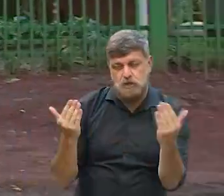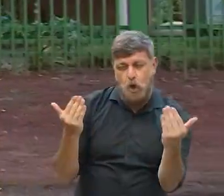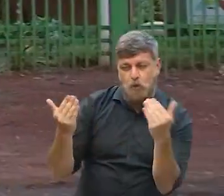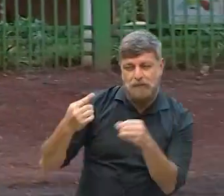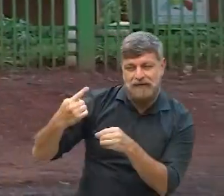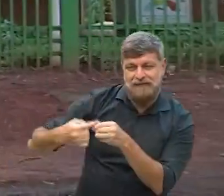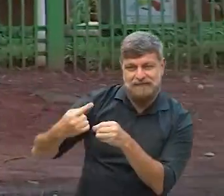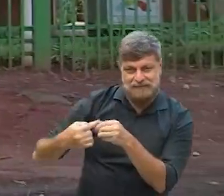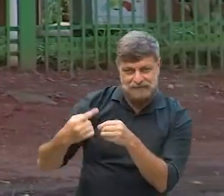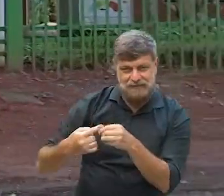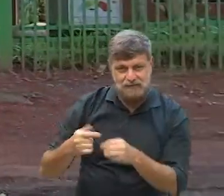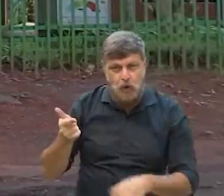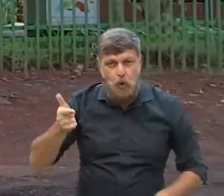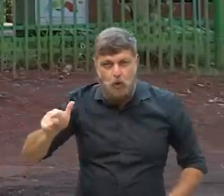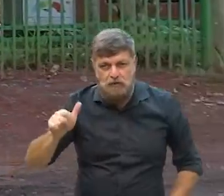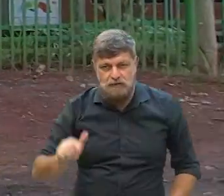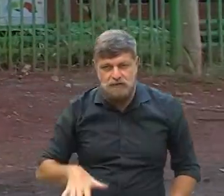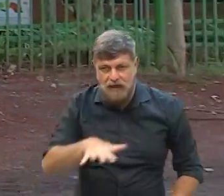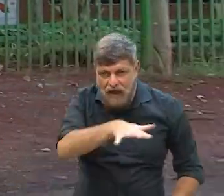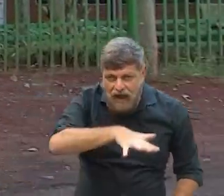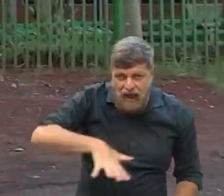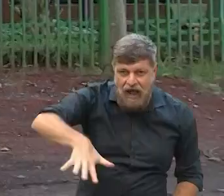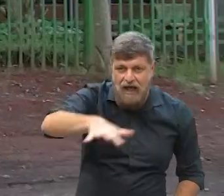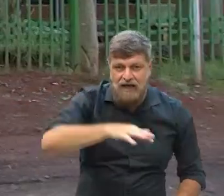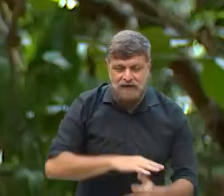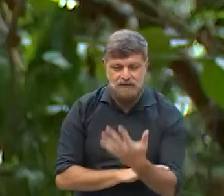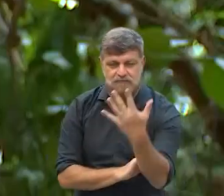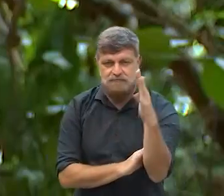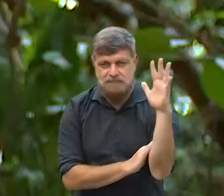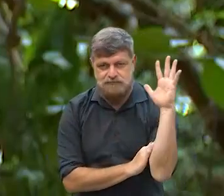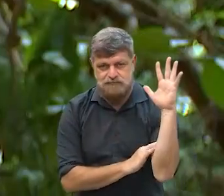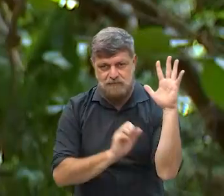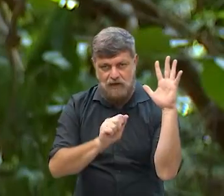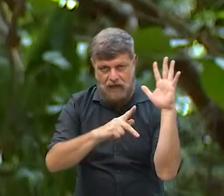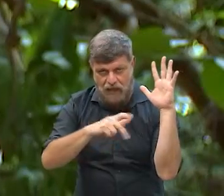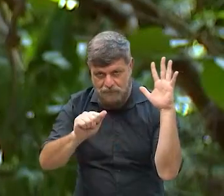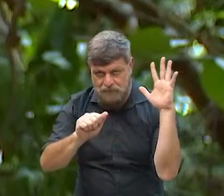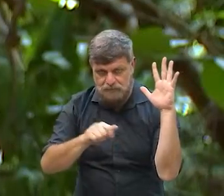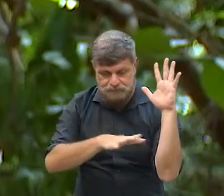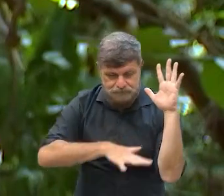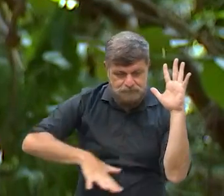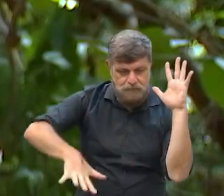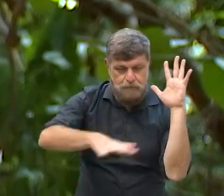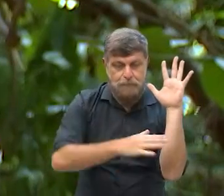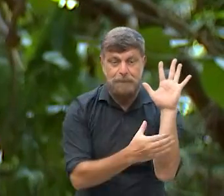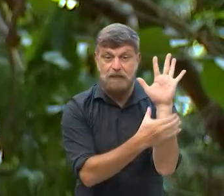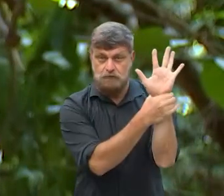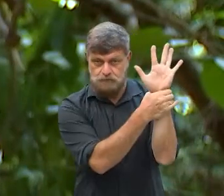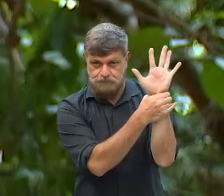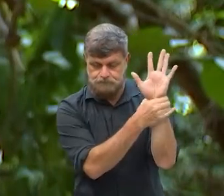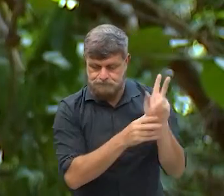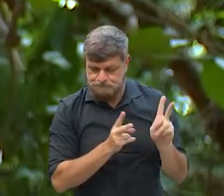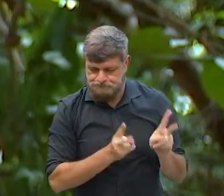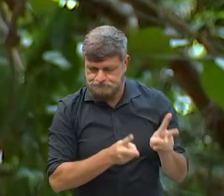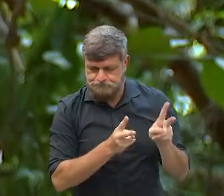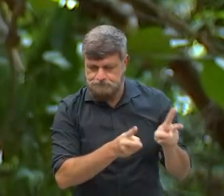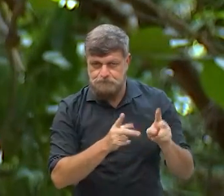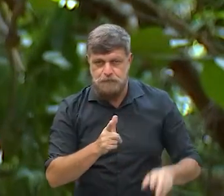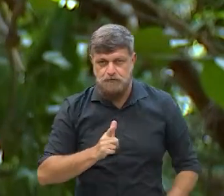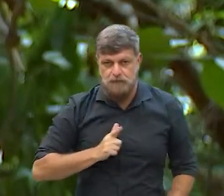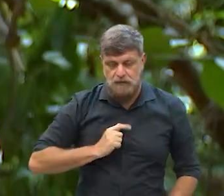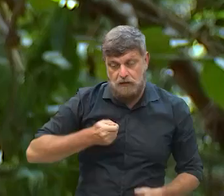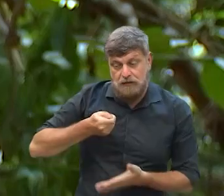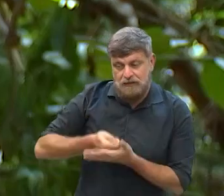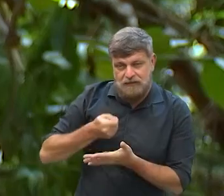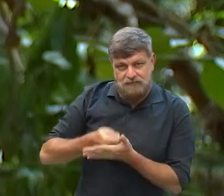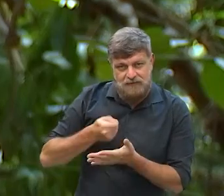com outros municípios. As áreas de proteção ambiental, elas são unidades de conservação de uso sustentável que seguem o que está